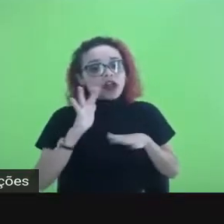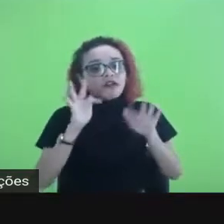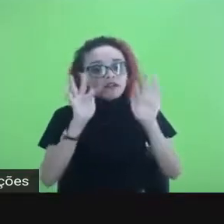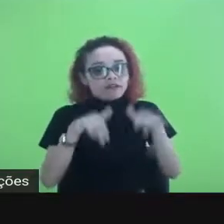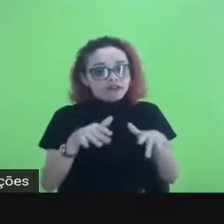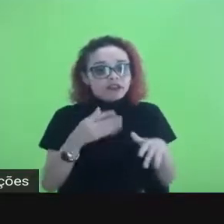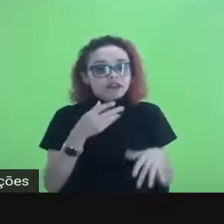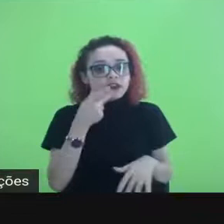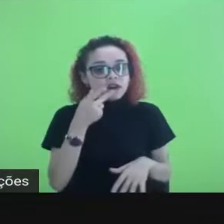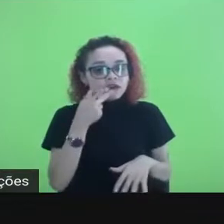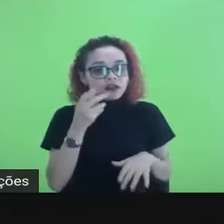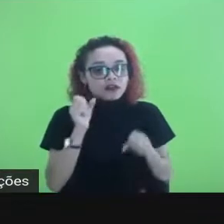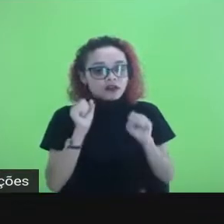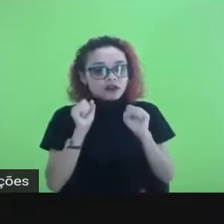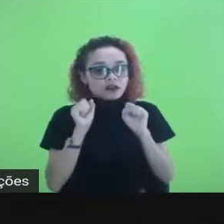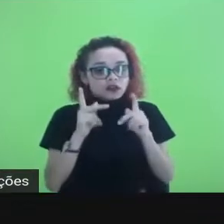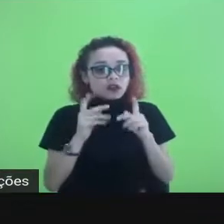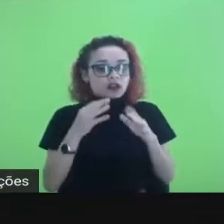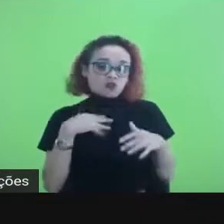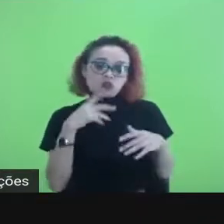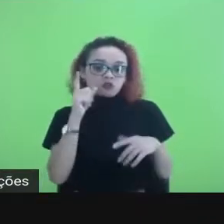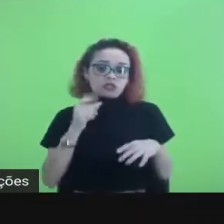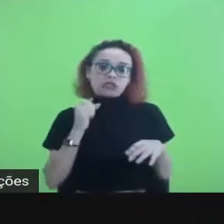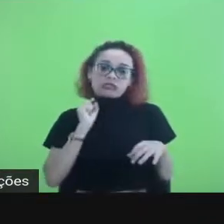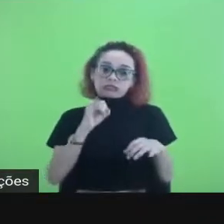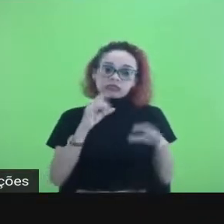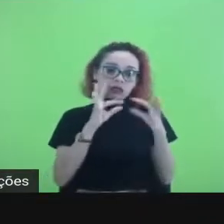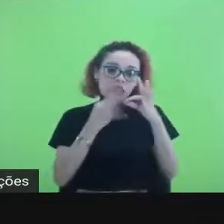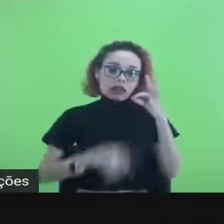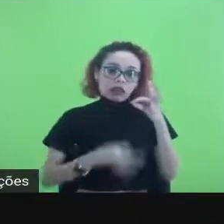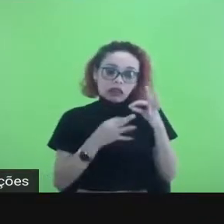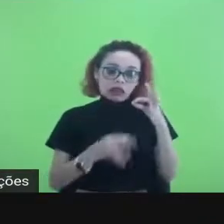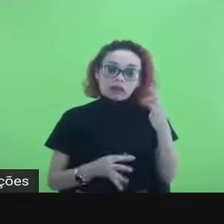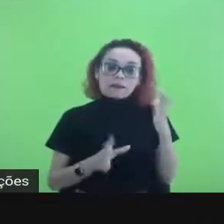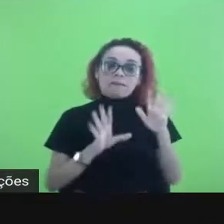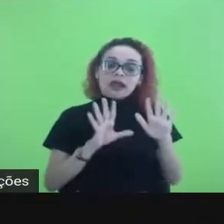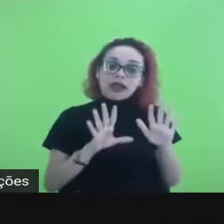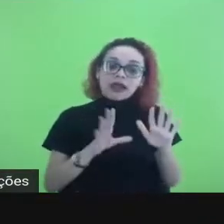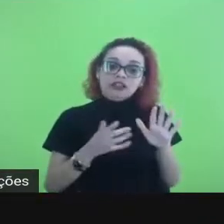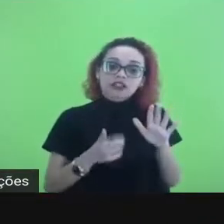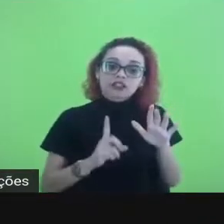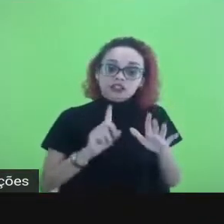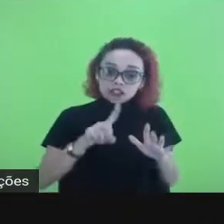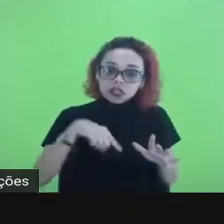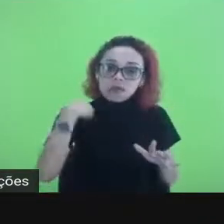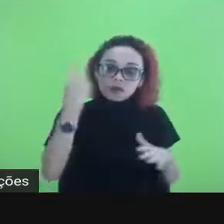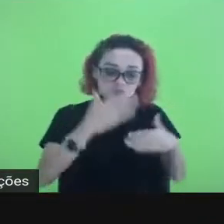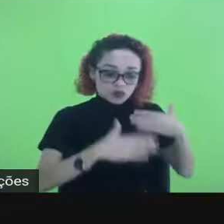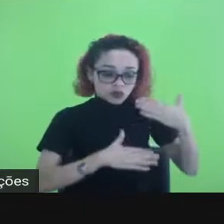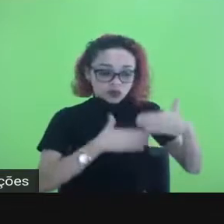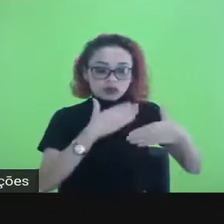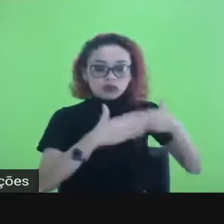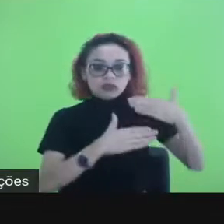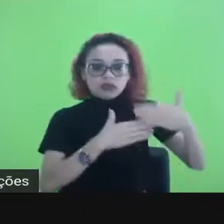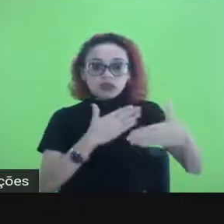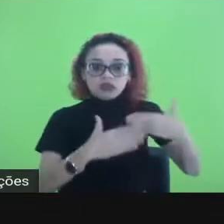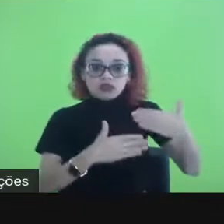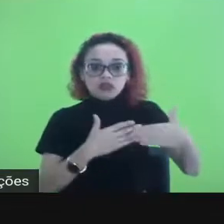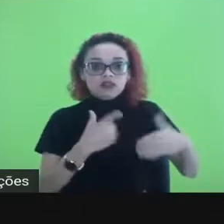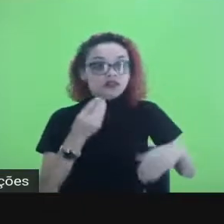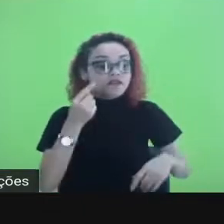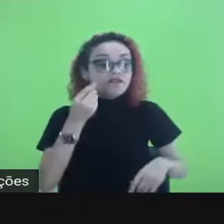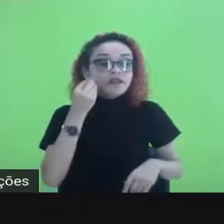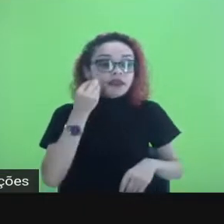não sei se estou me estendendo muito aqui, mas depois desse processo de ver na prática,